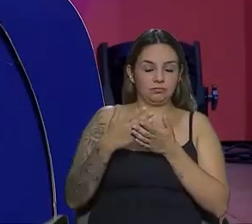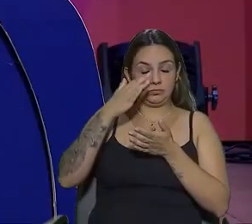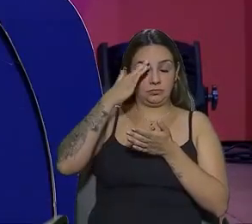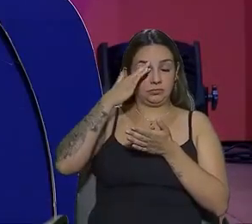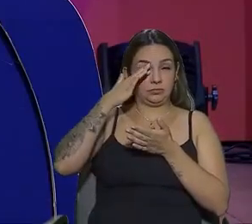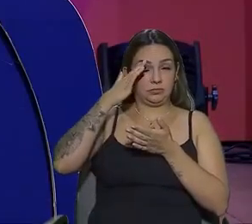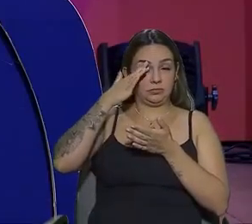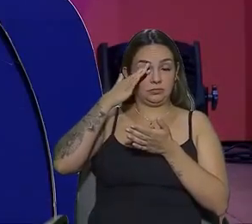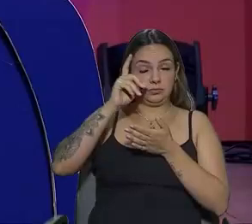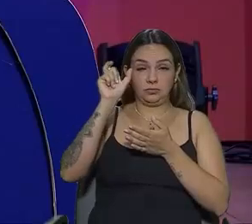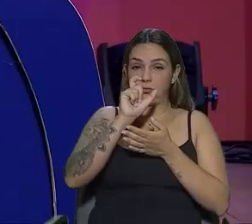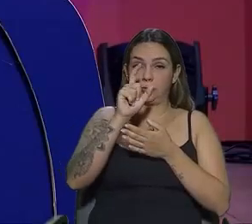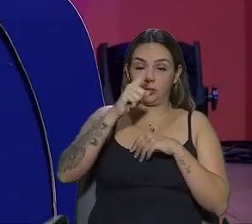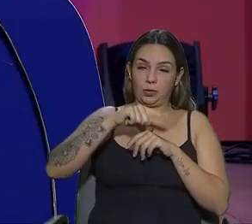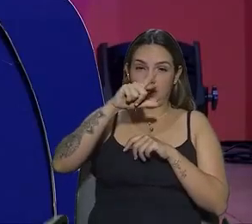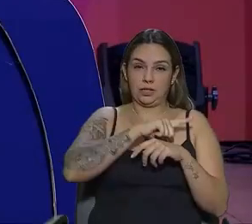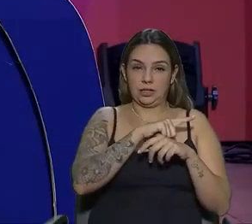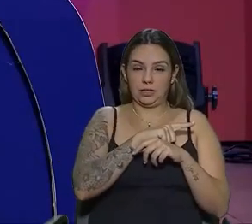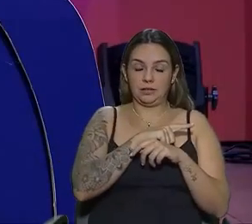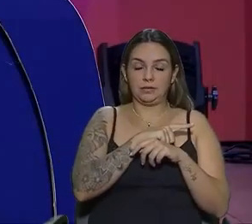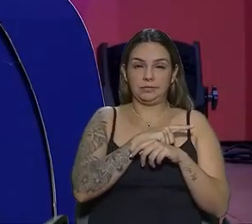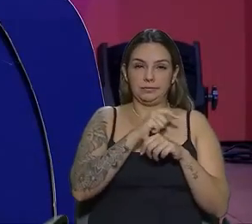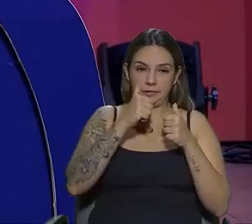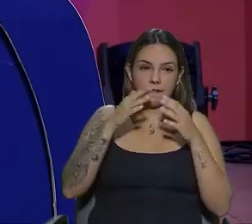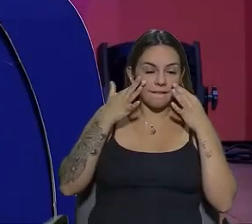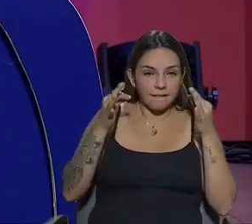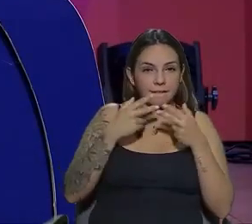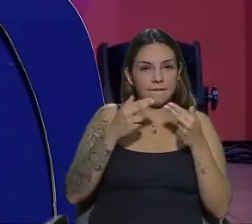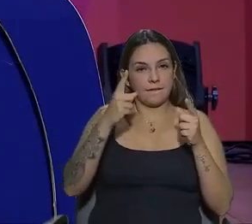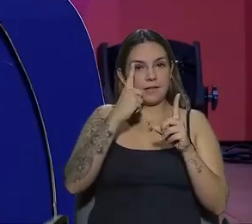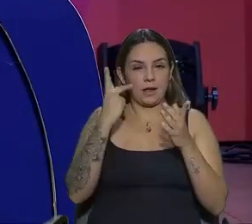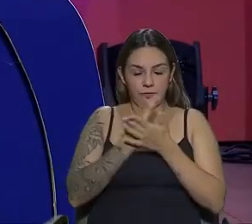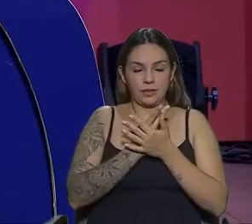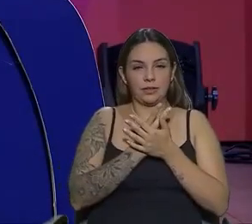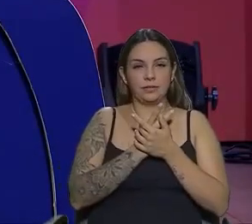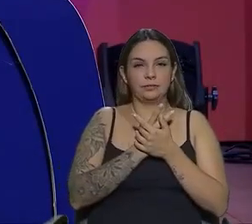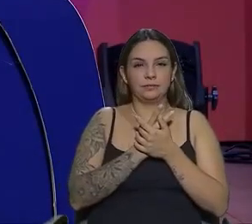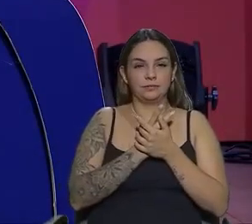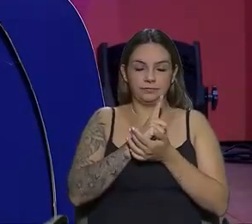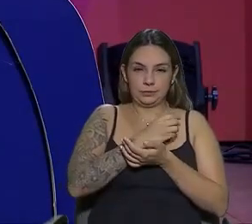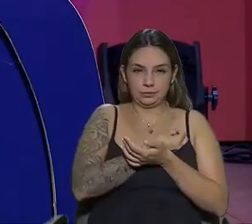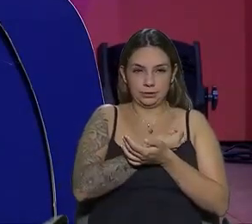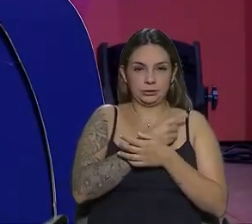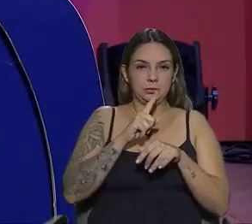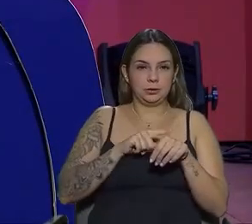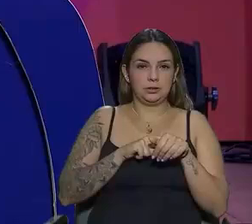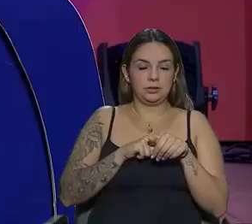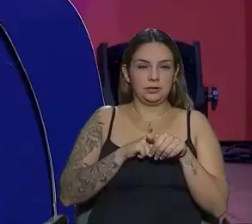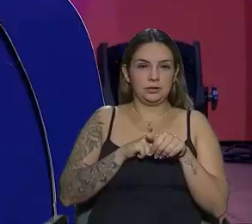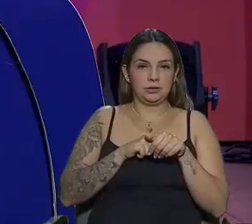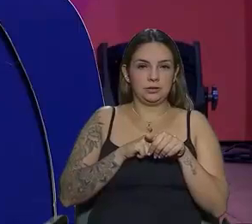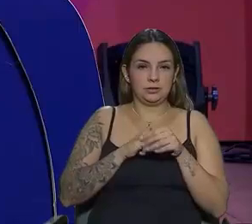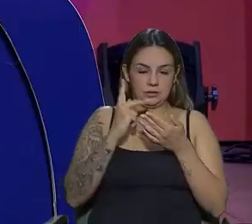presentificar os momentos que você tem, e presentificar significa você estar atento às coisas que te acontecem, você estar presente nos momentos